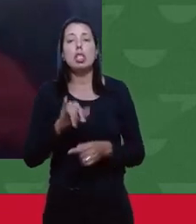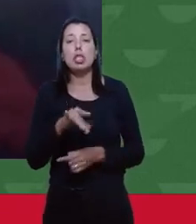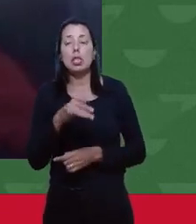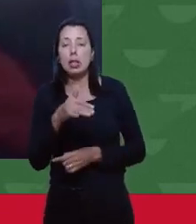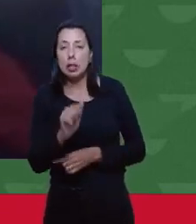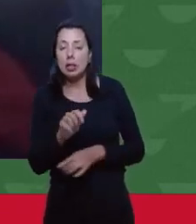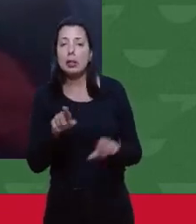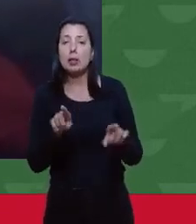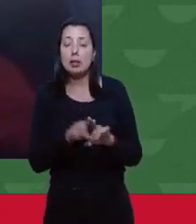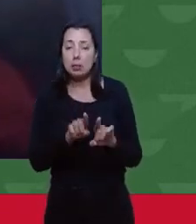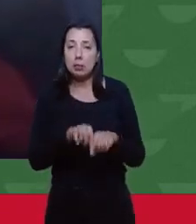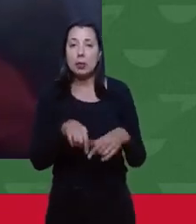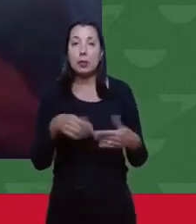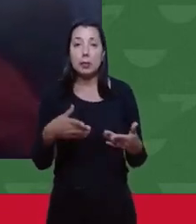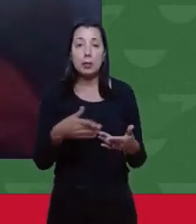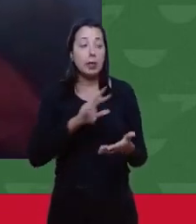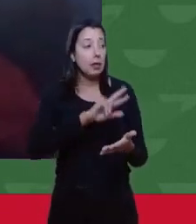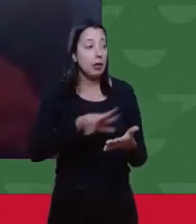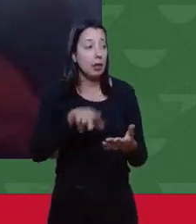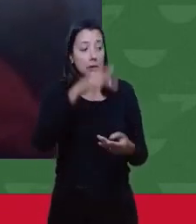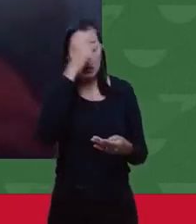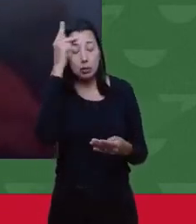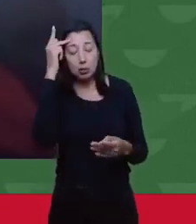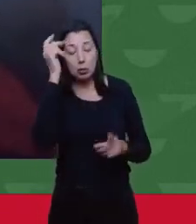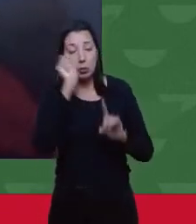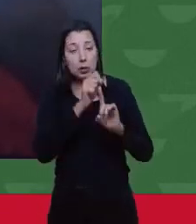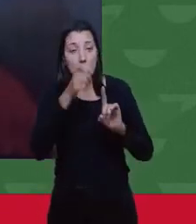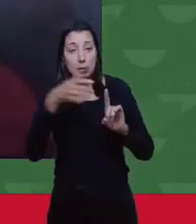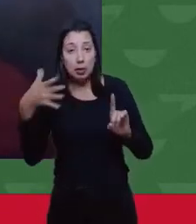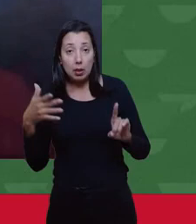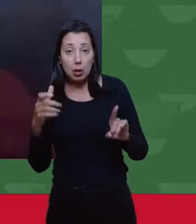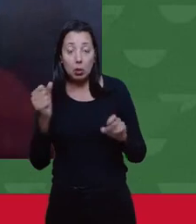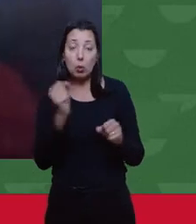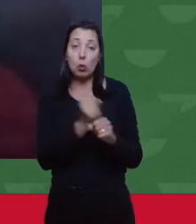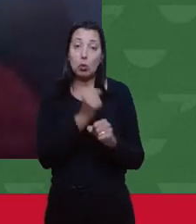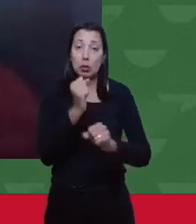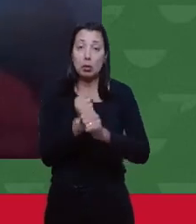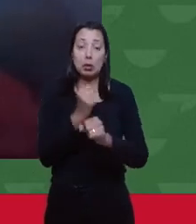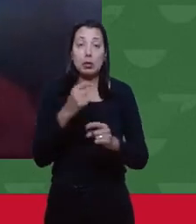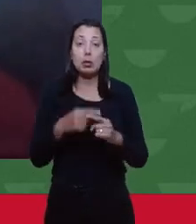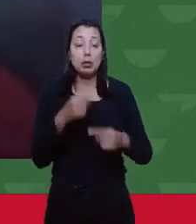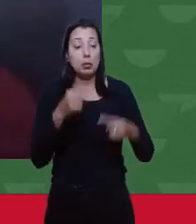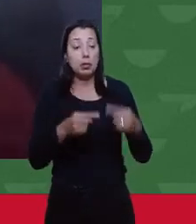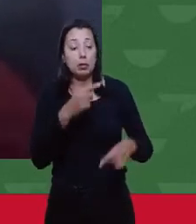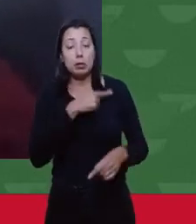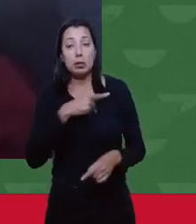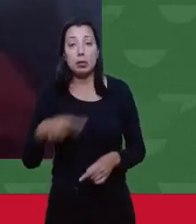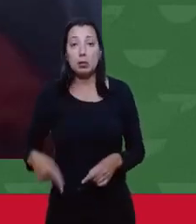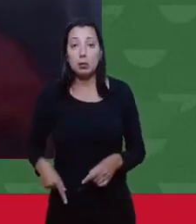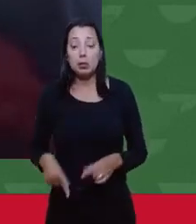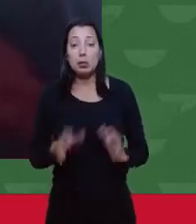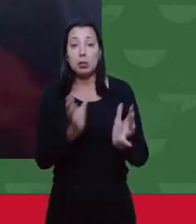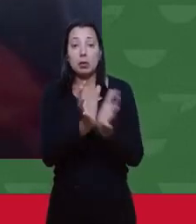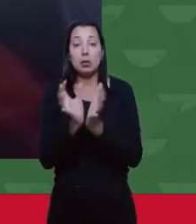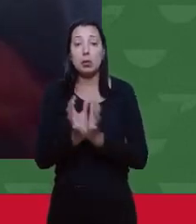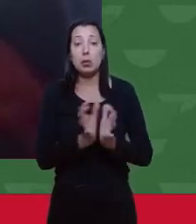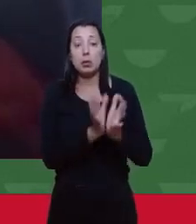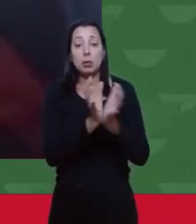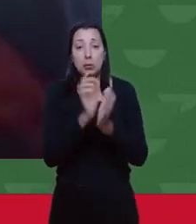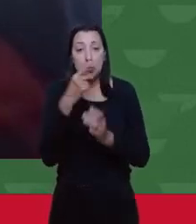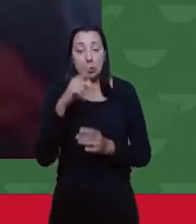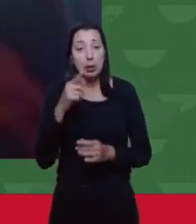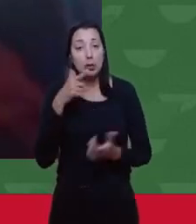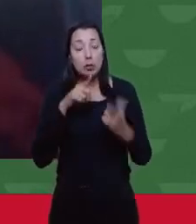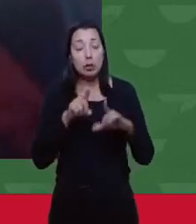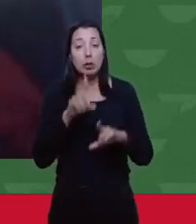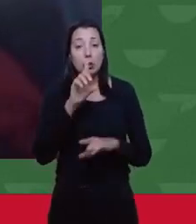também, muitas pessoas LGBTIs construíram essas políticas públicas em conjunto para a